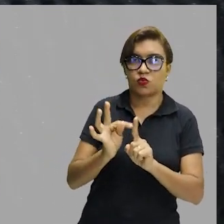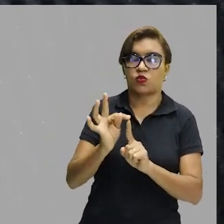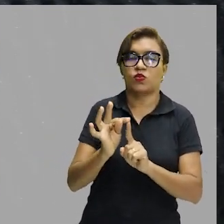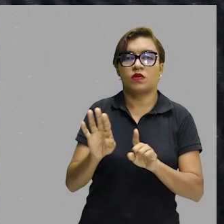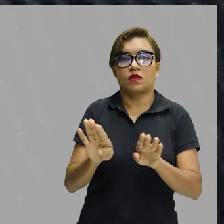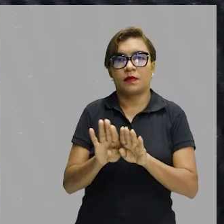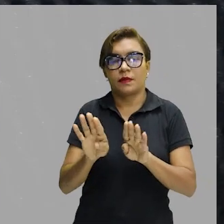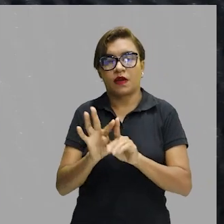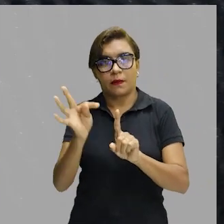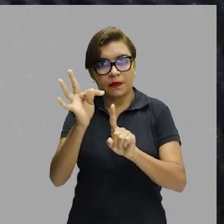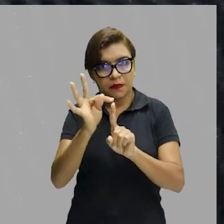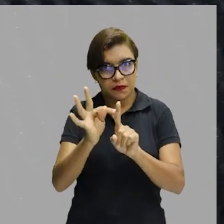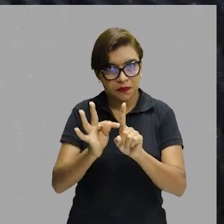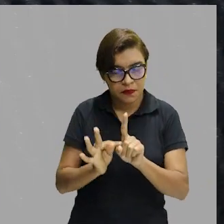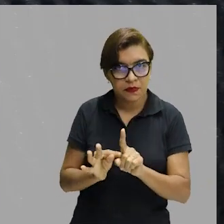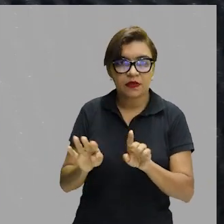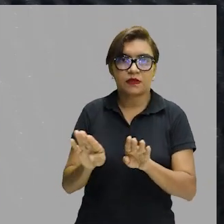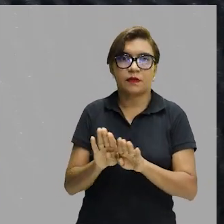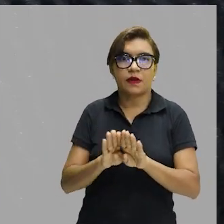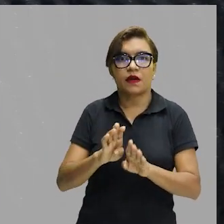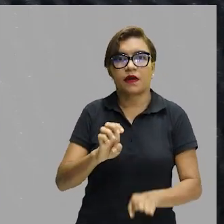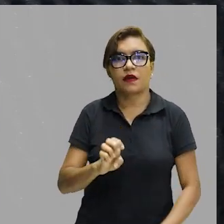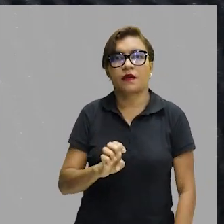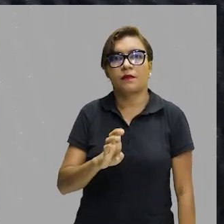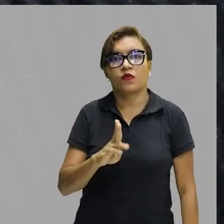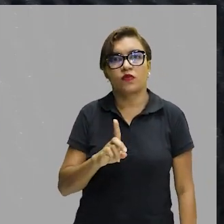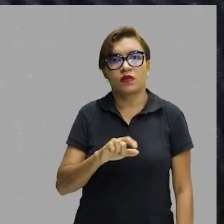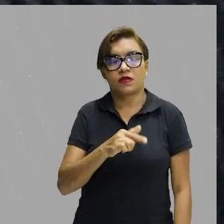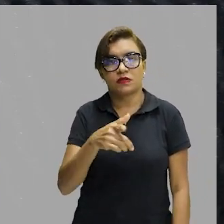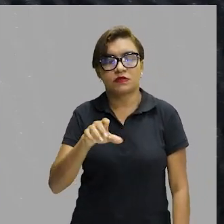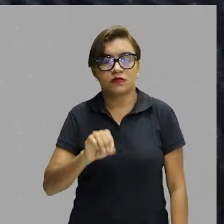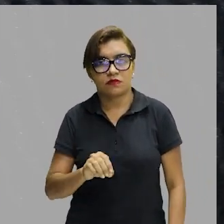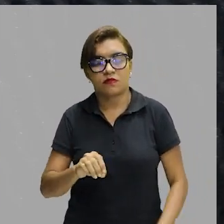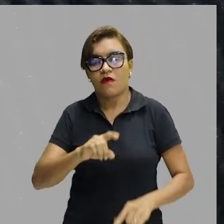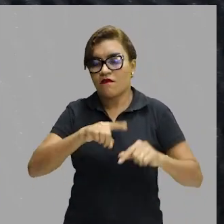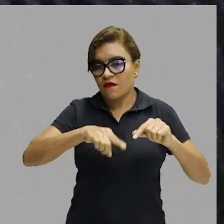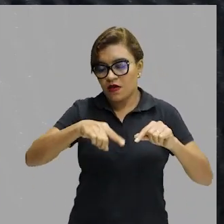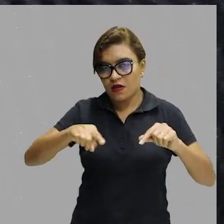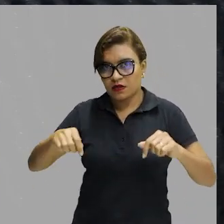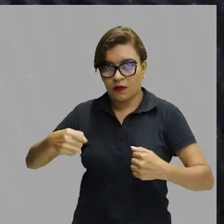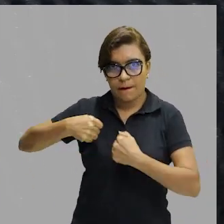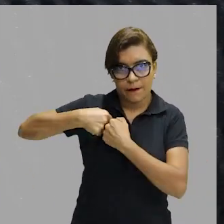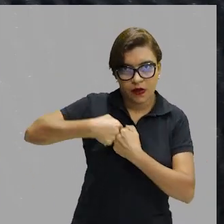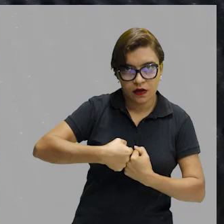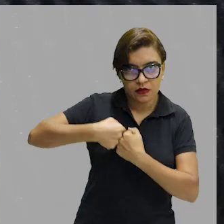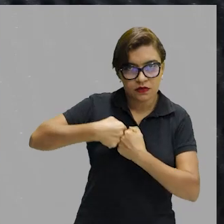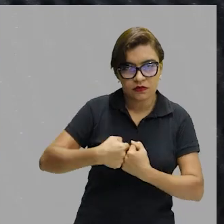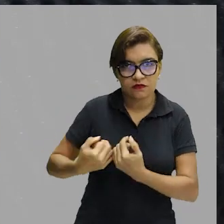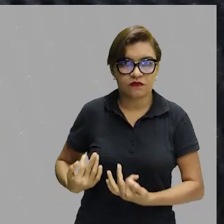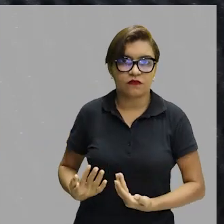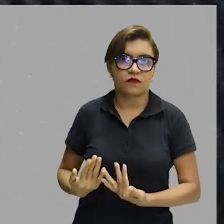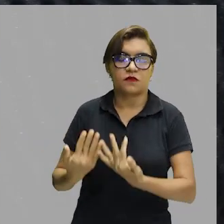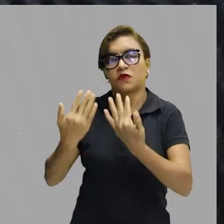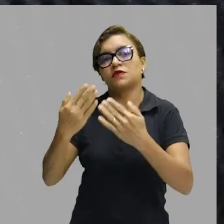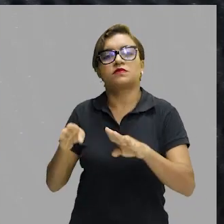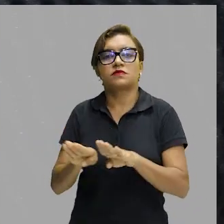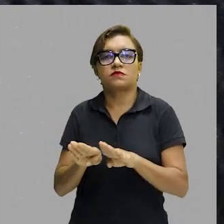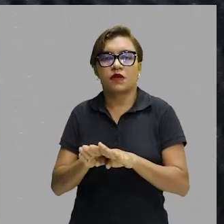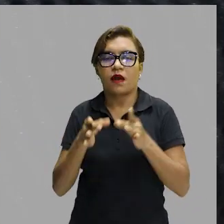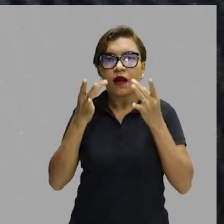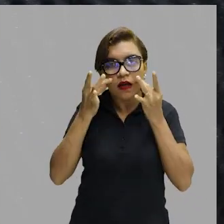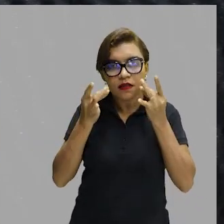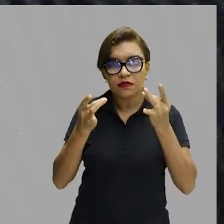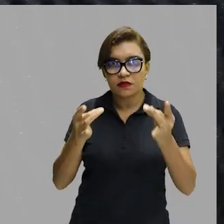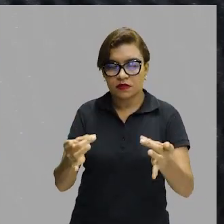de congelamento, da temperatura de ebulição, a variação da pressão de vapor, e aí é só ficar